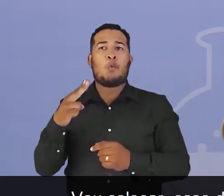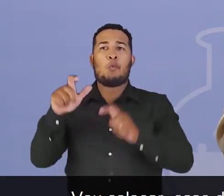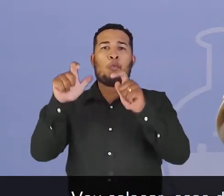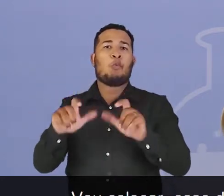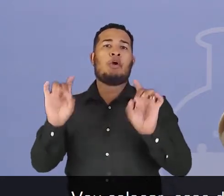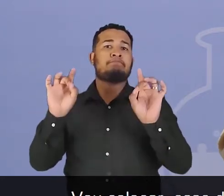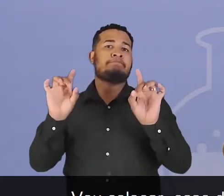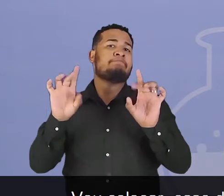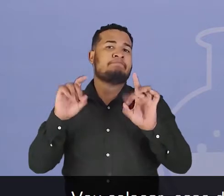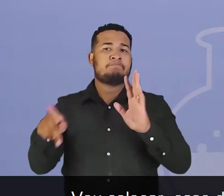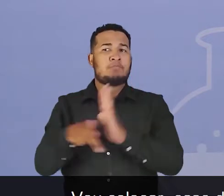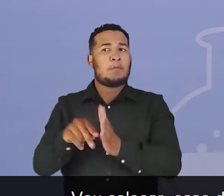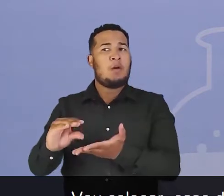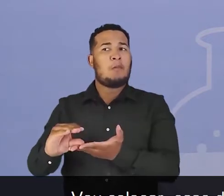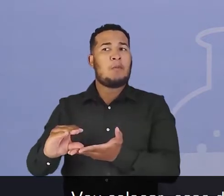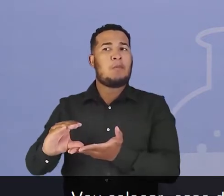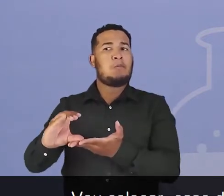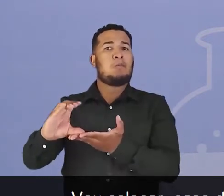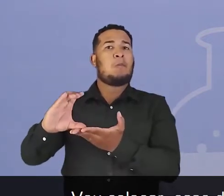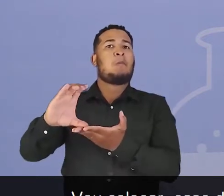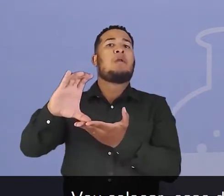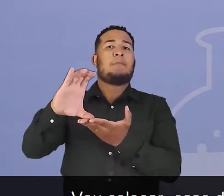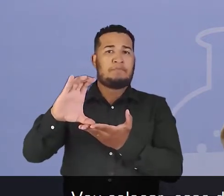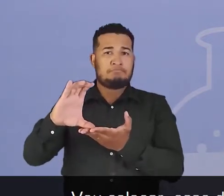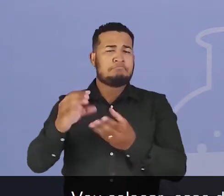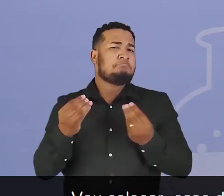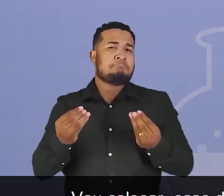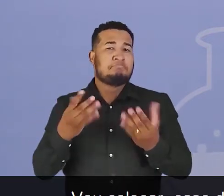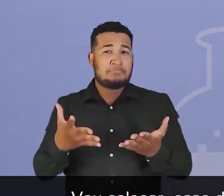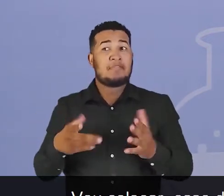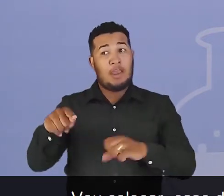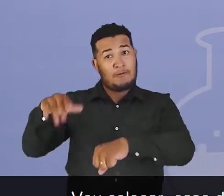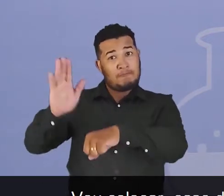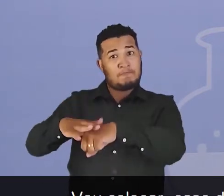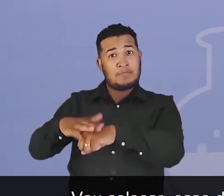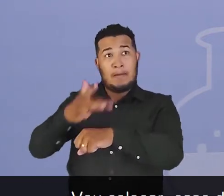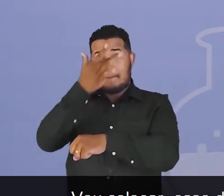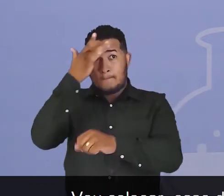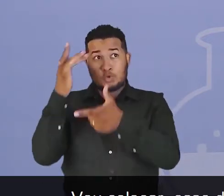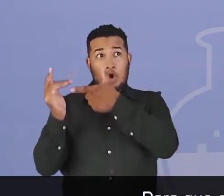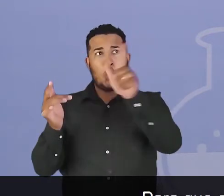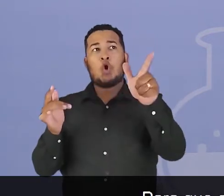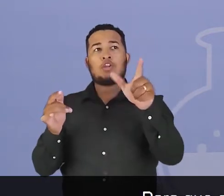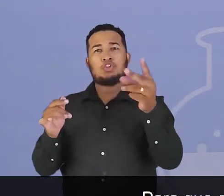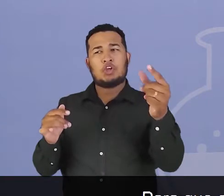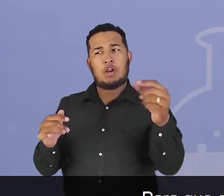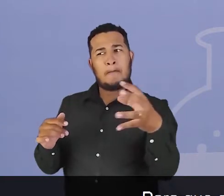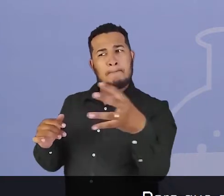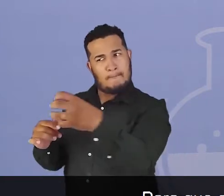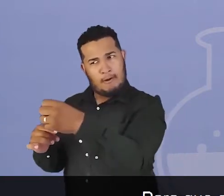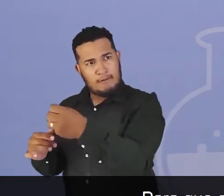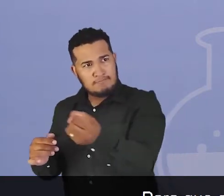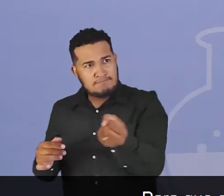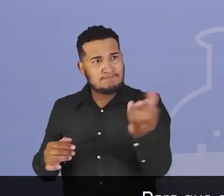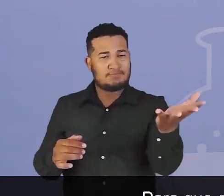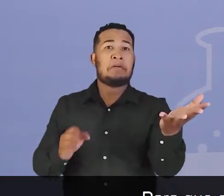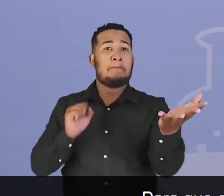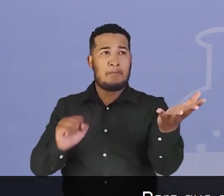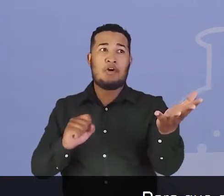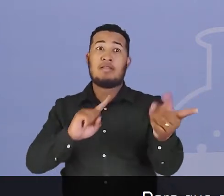no banco, numa financeira, num fundo de ações. Para quê? Para que outra pessoa pegue aquele